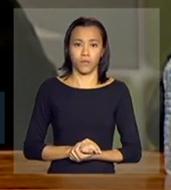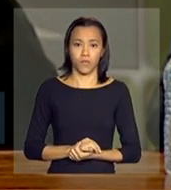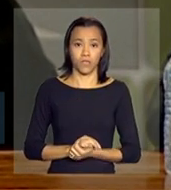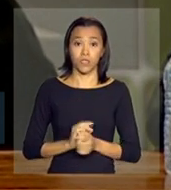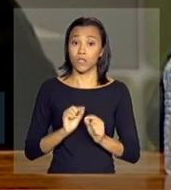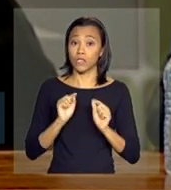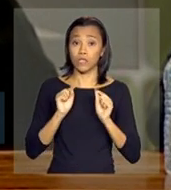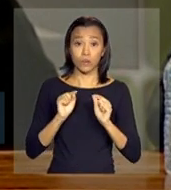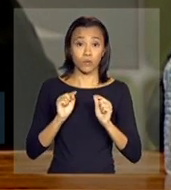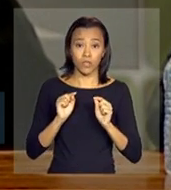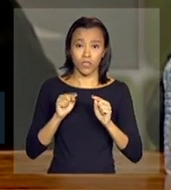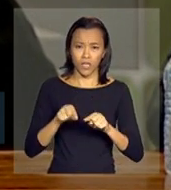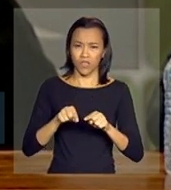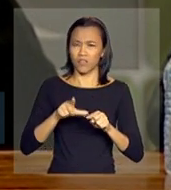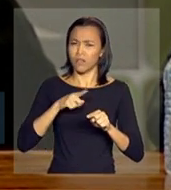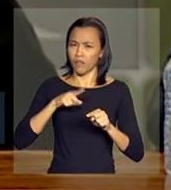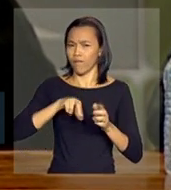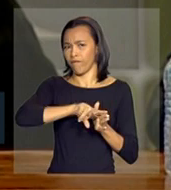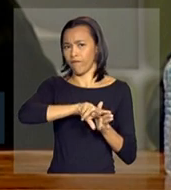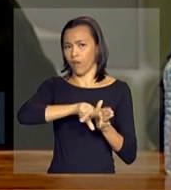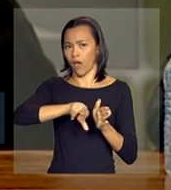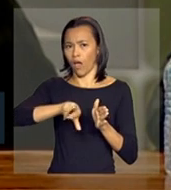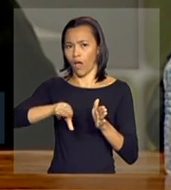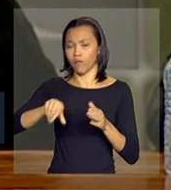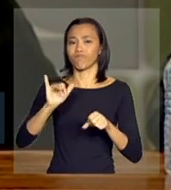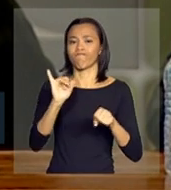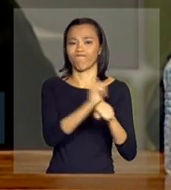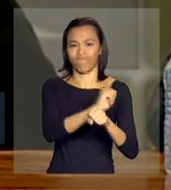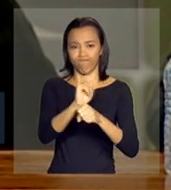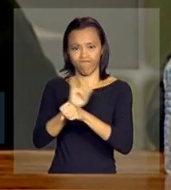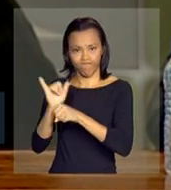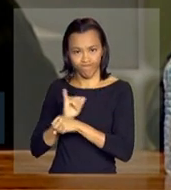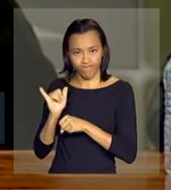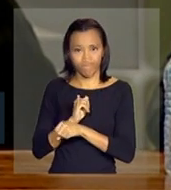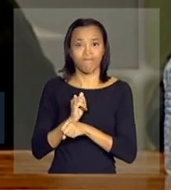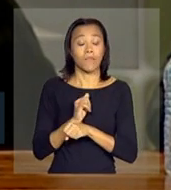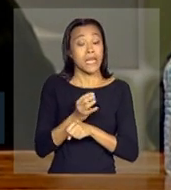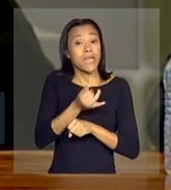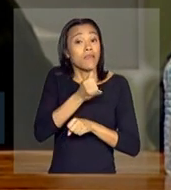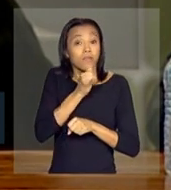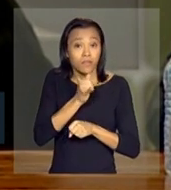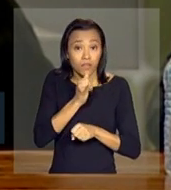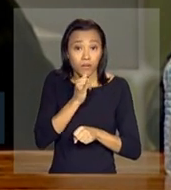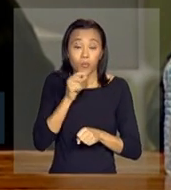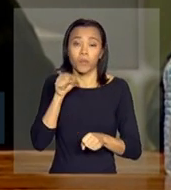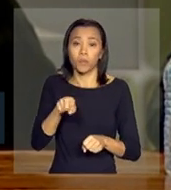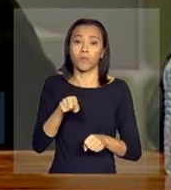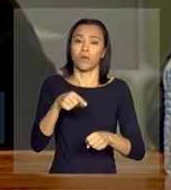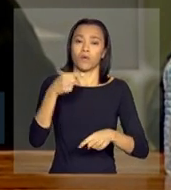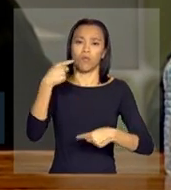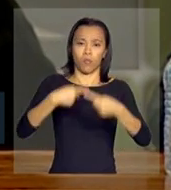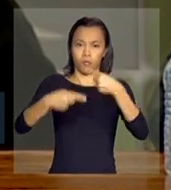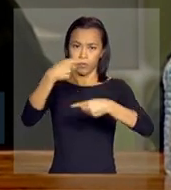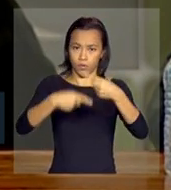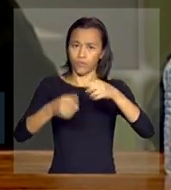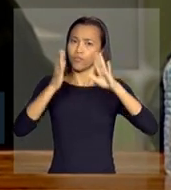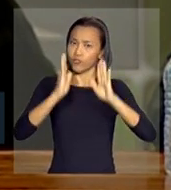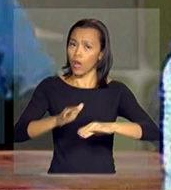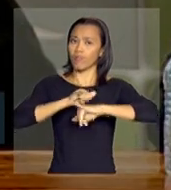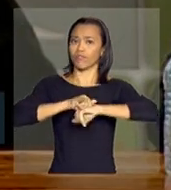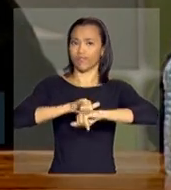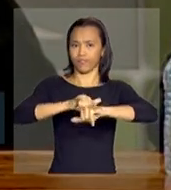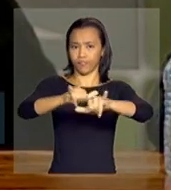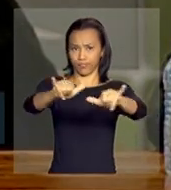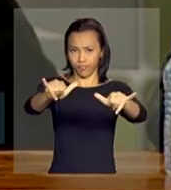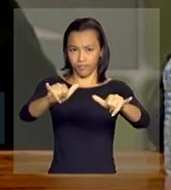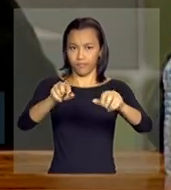coloca em vários mecanismos, né? Dei como exemplo uma política já lançada, que é a dos